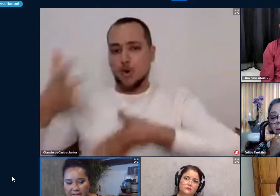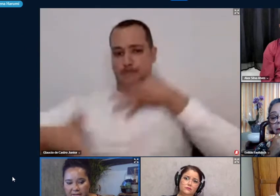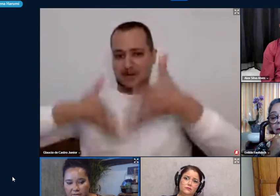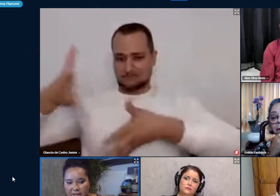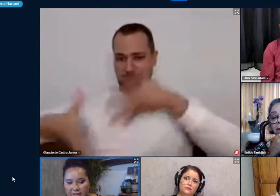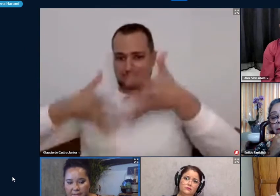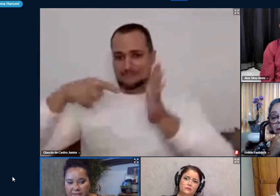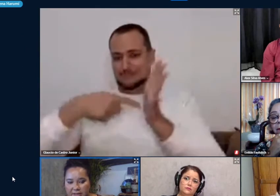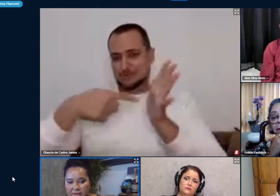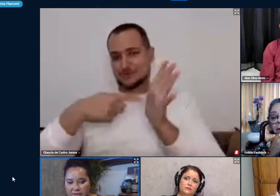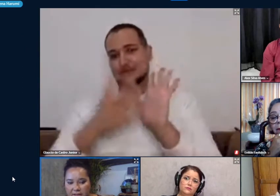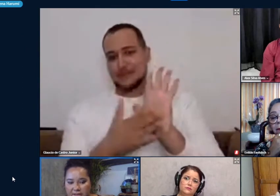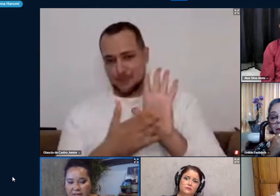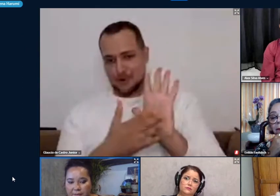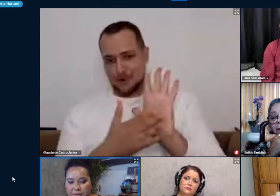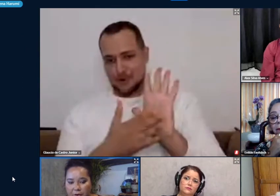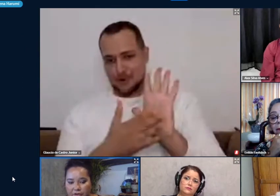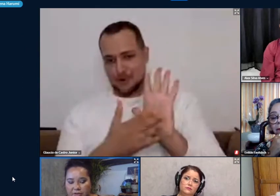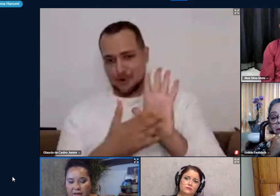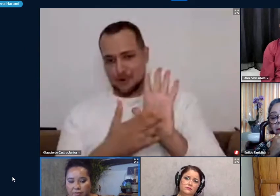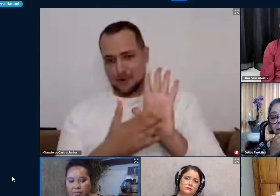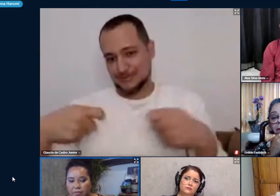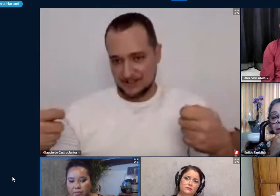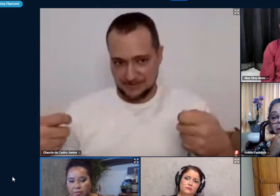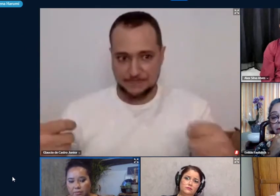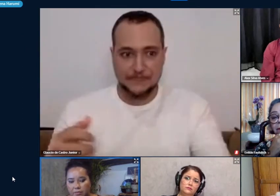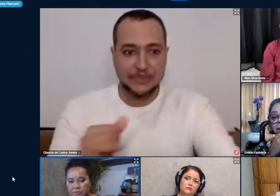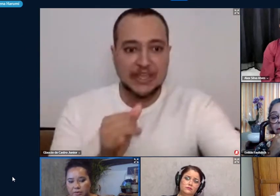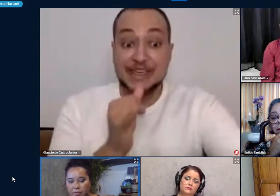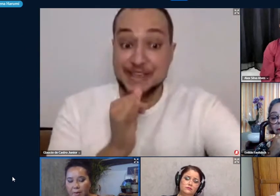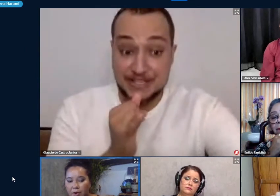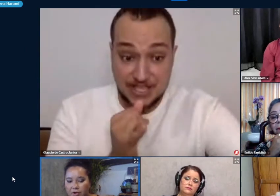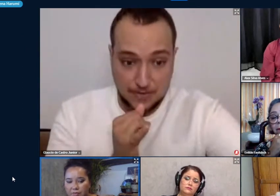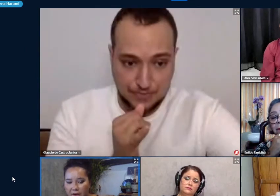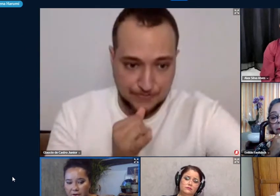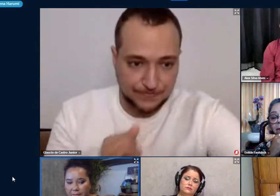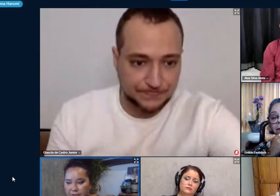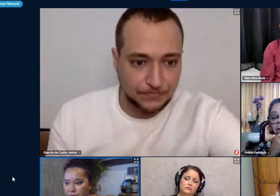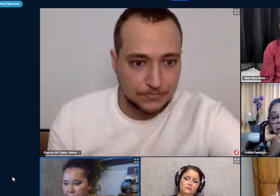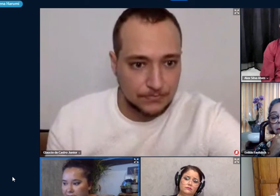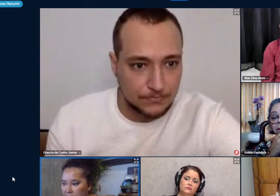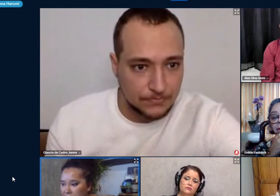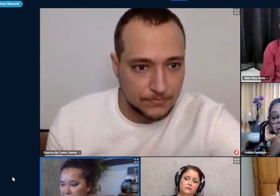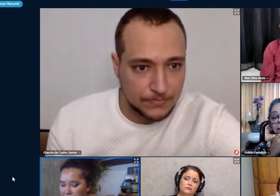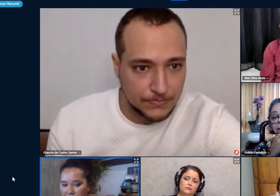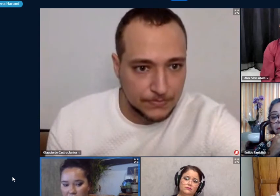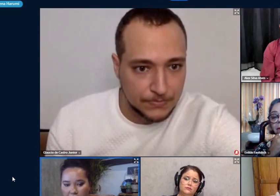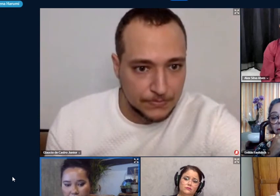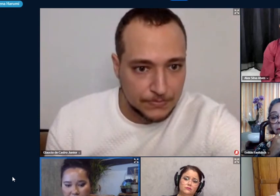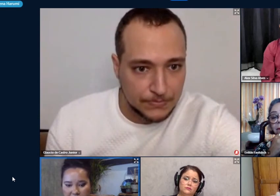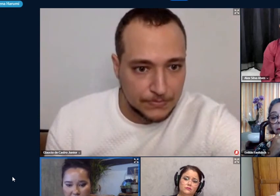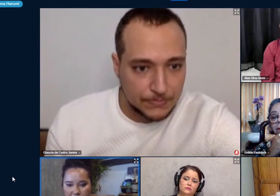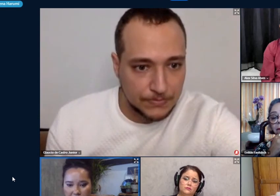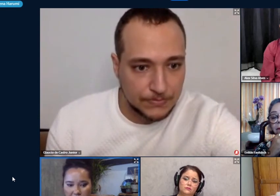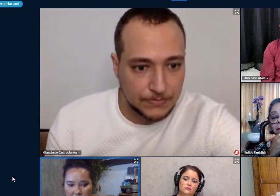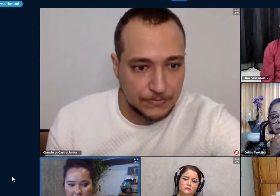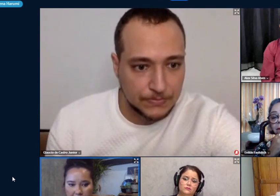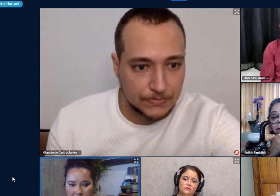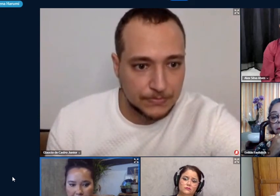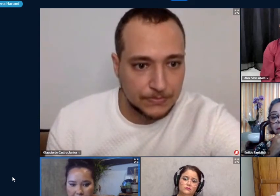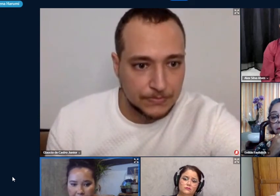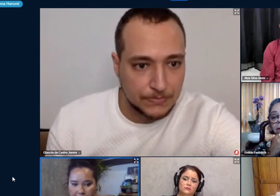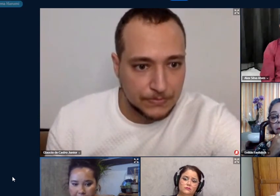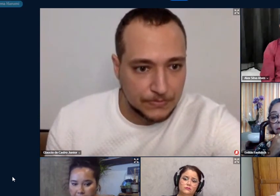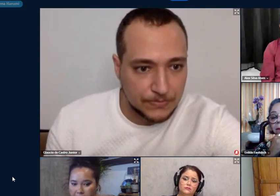E essa ampliação dessa pesquisa de sinais-termos pode dar um aporte maior para a sua pesquisa. Por exemplo, aqui...